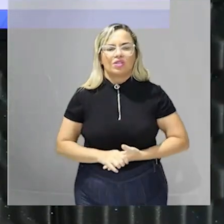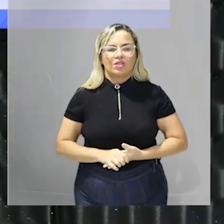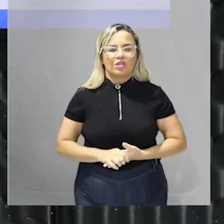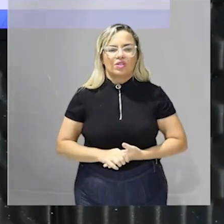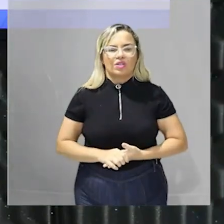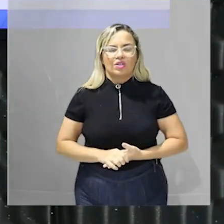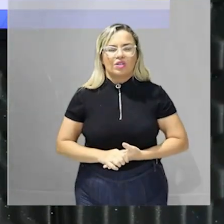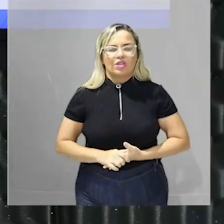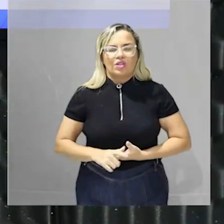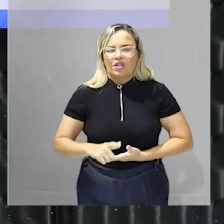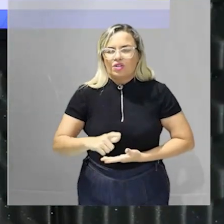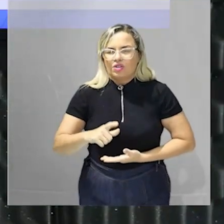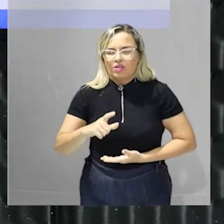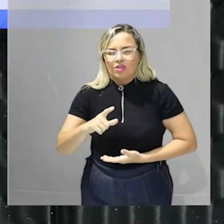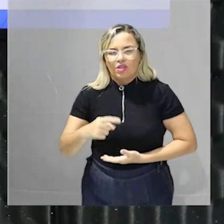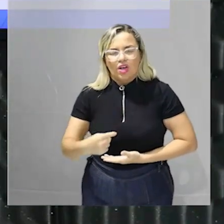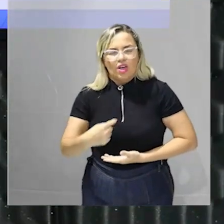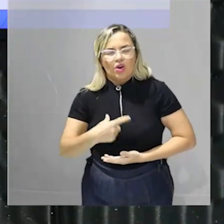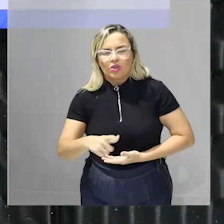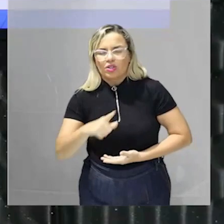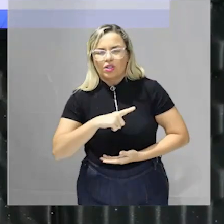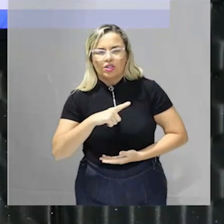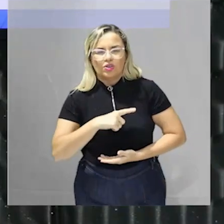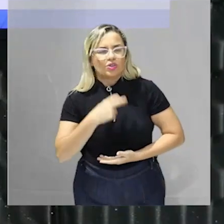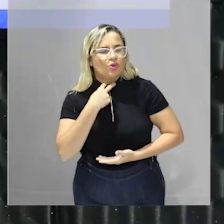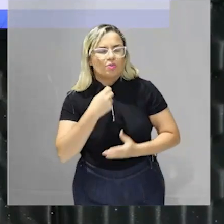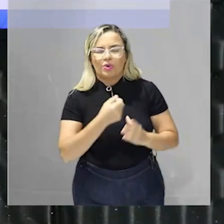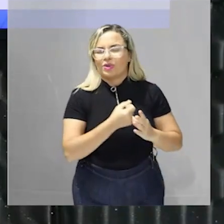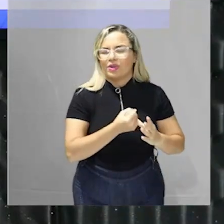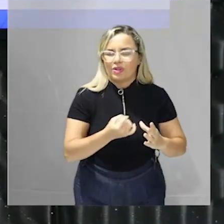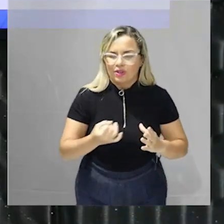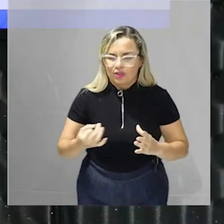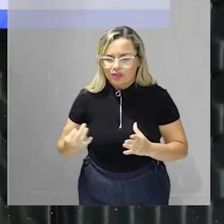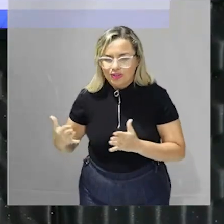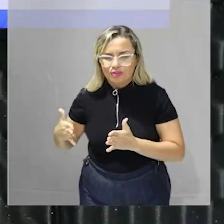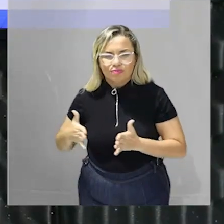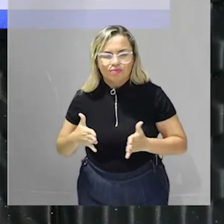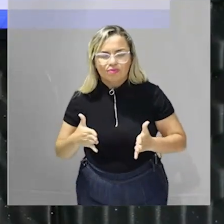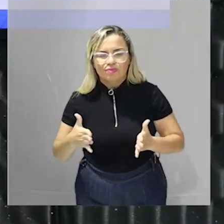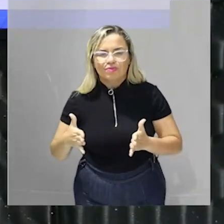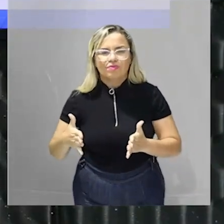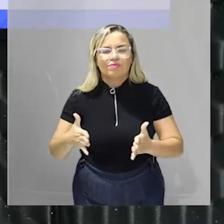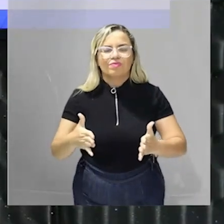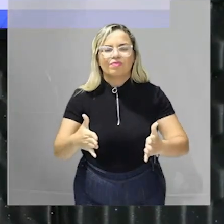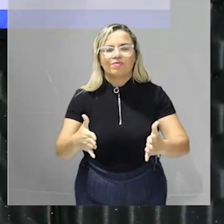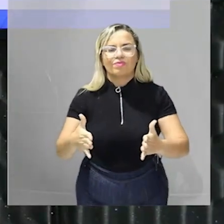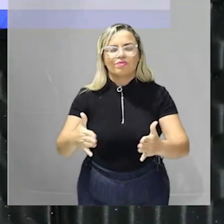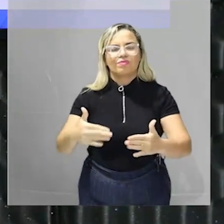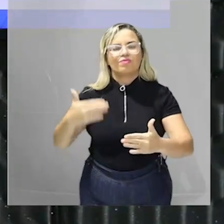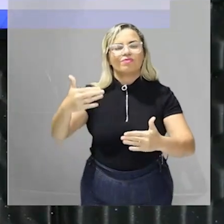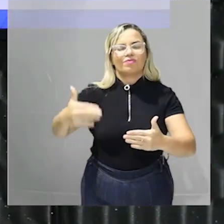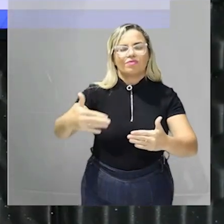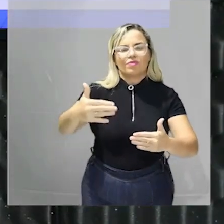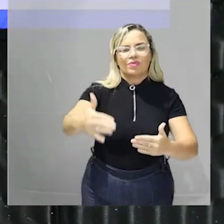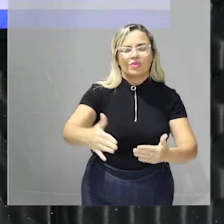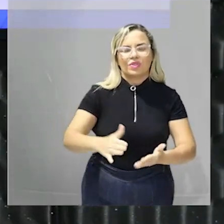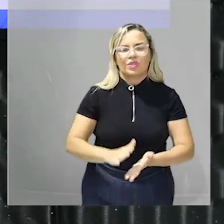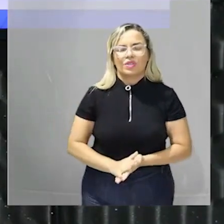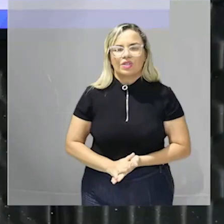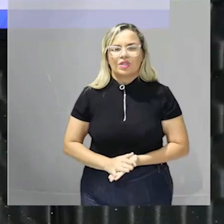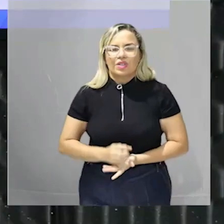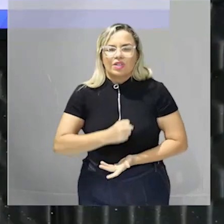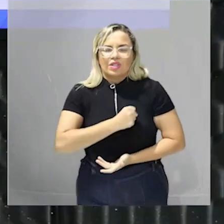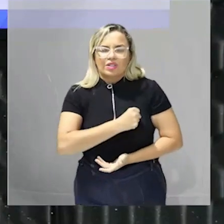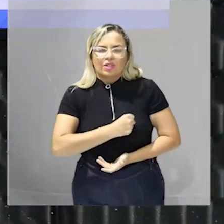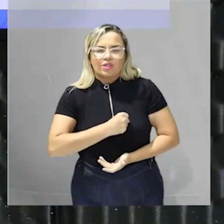tantos irmãos que eu não posso contar. E assim seguimos andando, né? Curtidos pela saudade, nos perdemos por